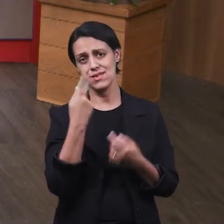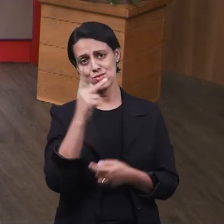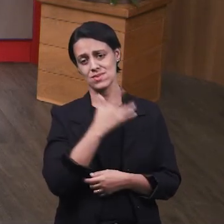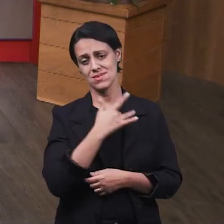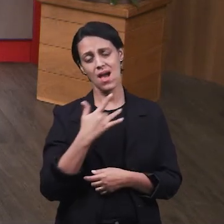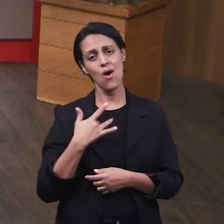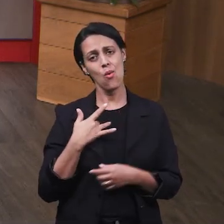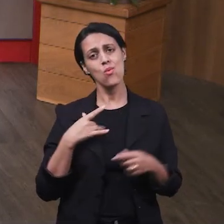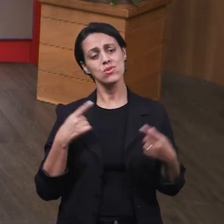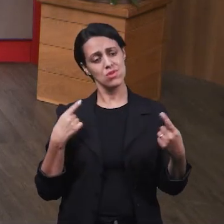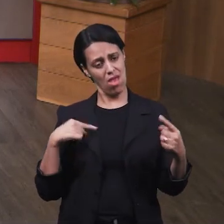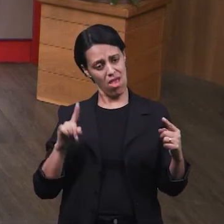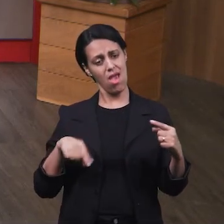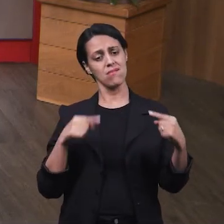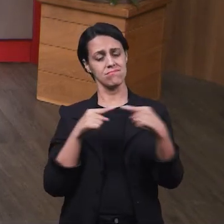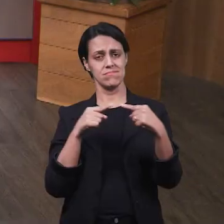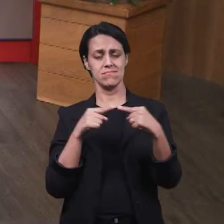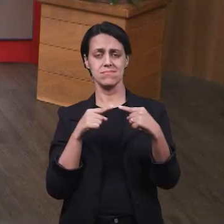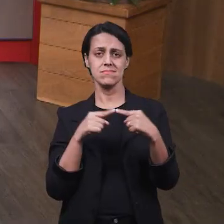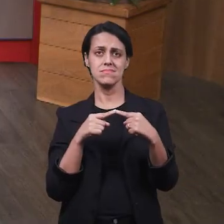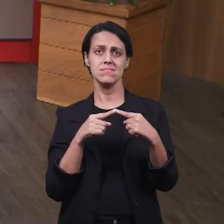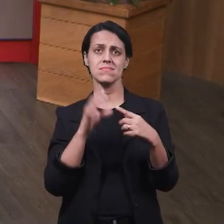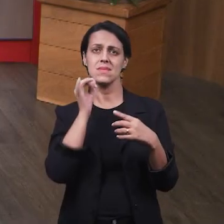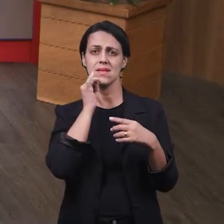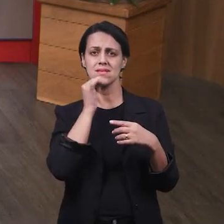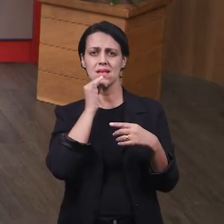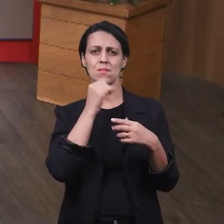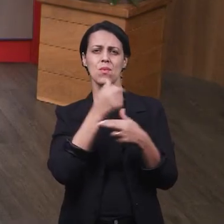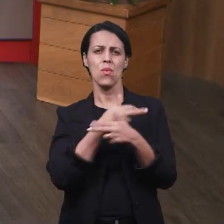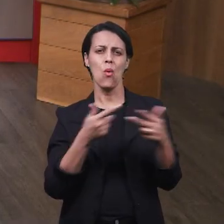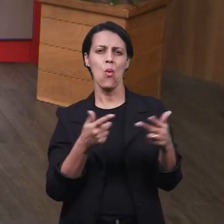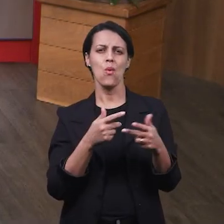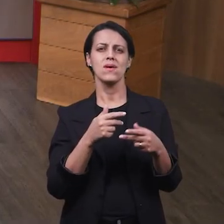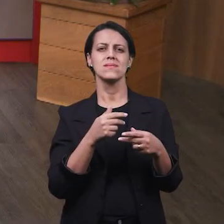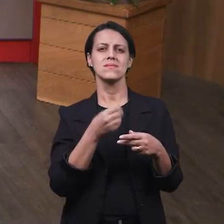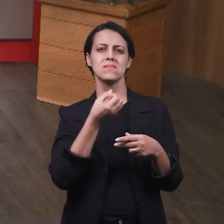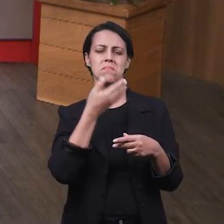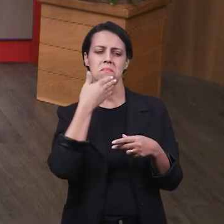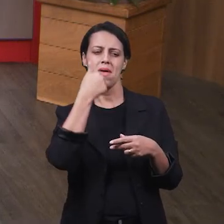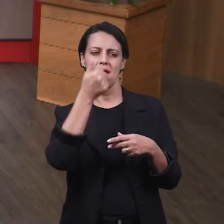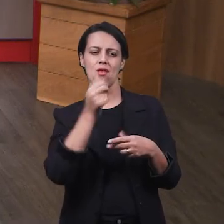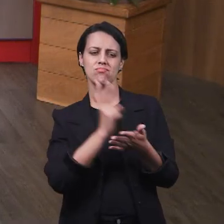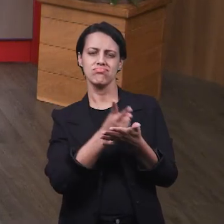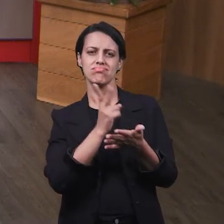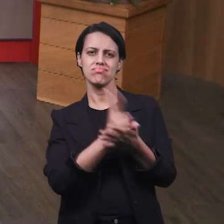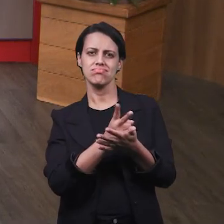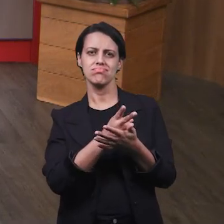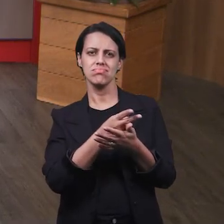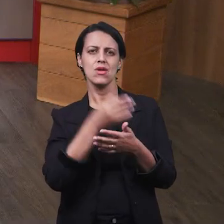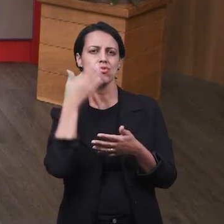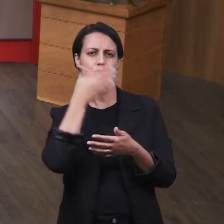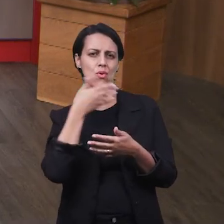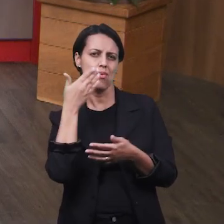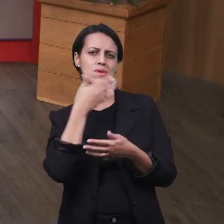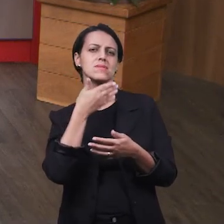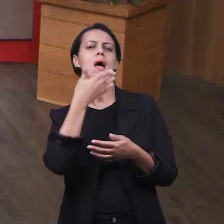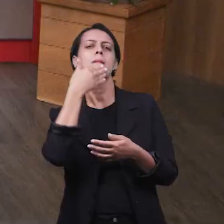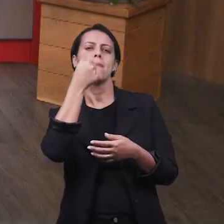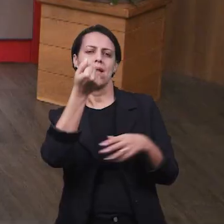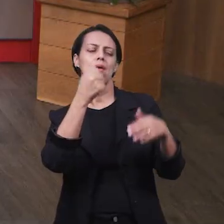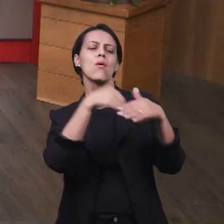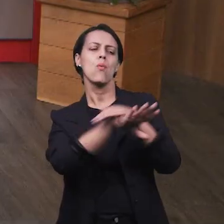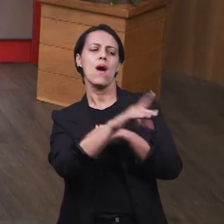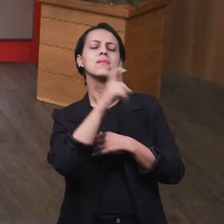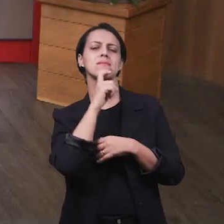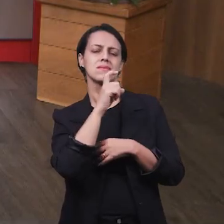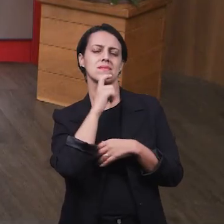saudável. Os alimentos menos perecíveis, como as geleias e doces, devem ser conservados em geladeira, pois apresentam